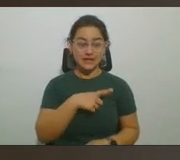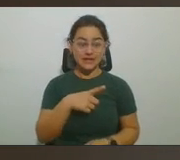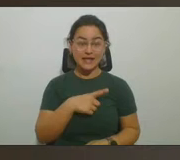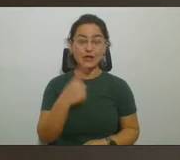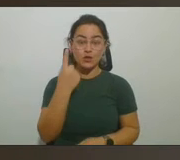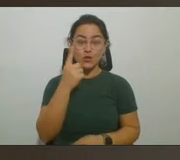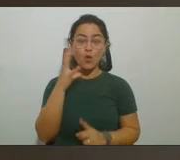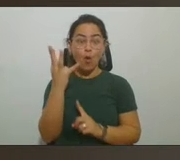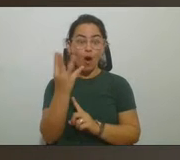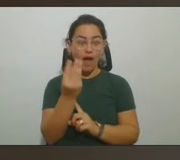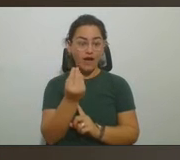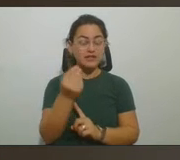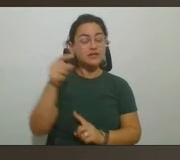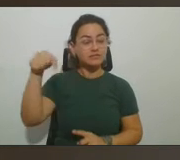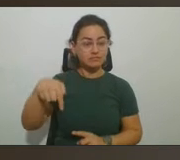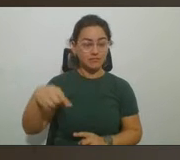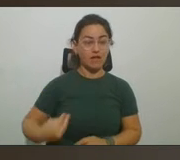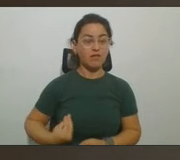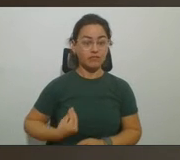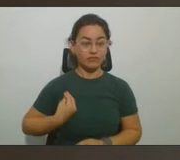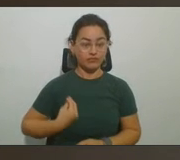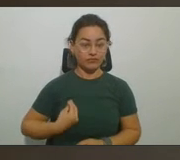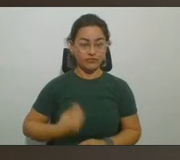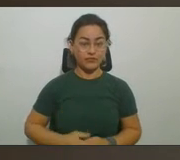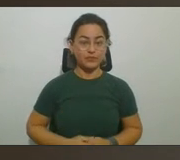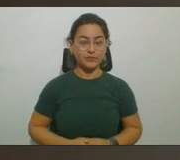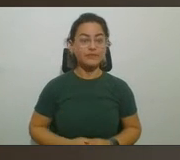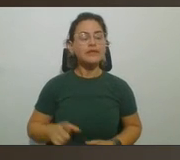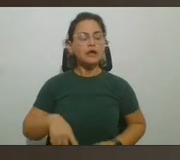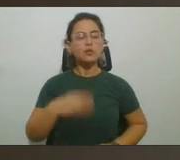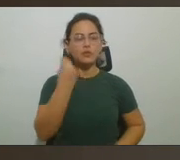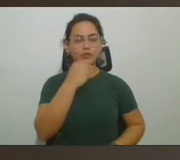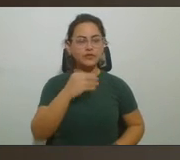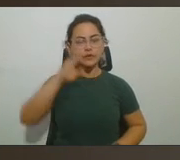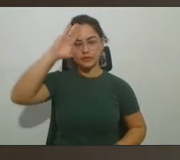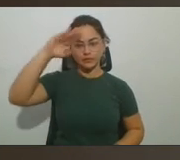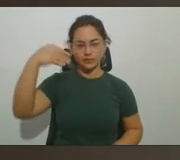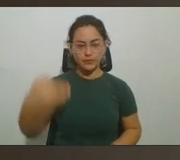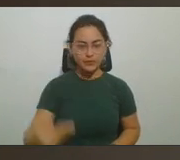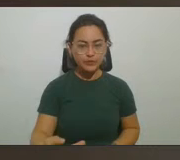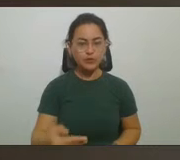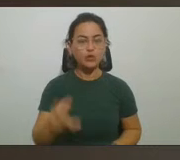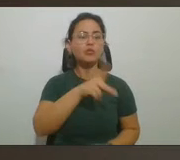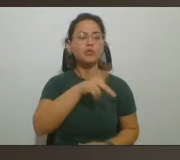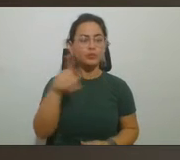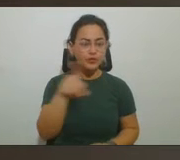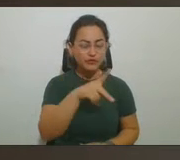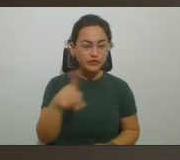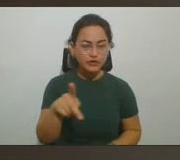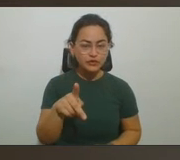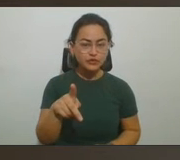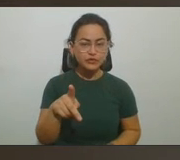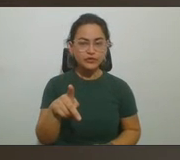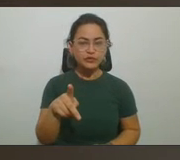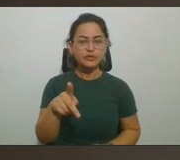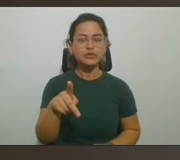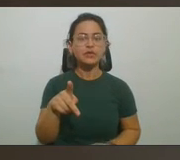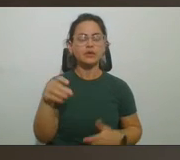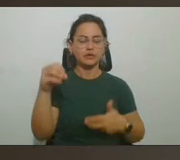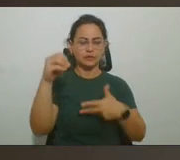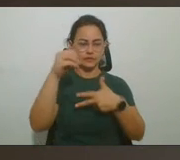artista de nossa região. Por isso, aproveito esse momento para homenagear a nossa professora da Unesc